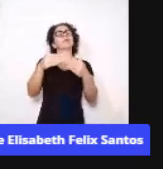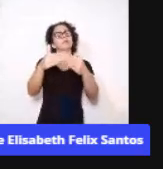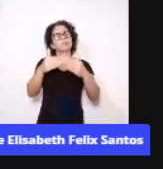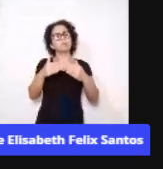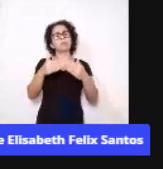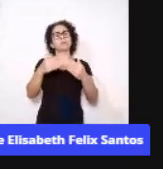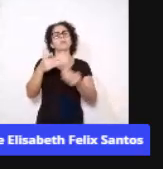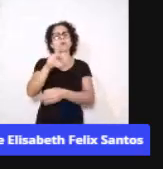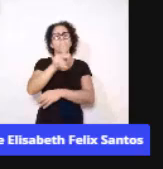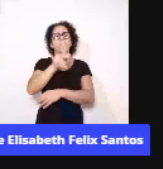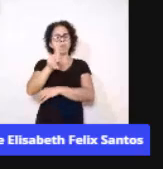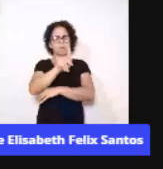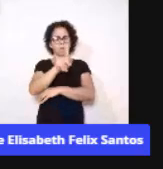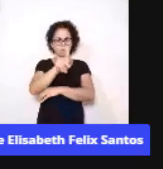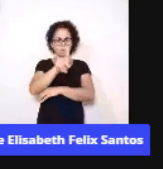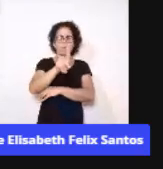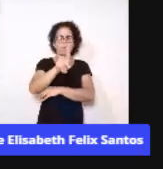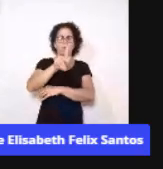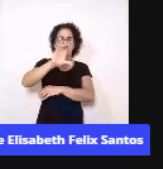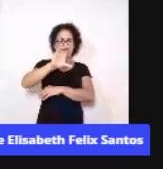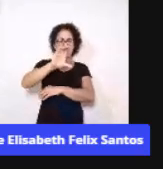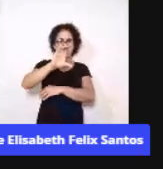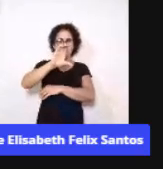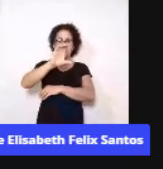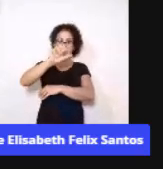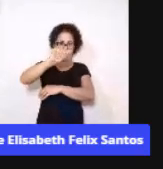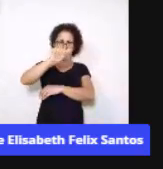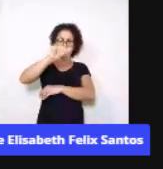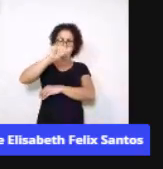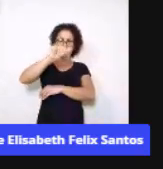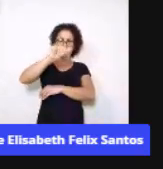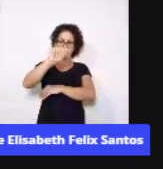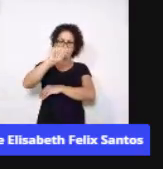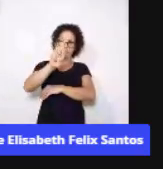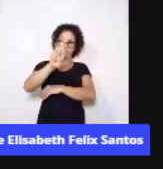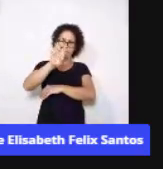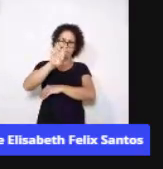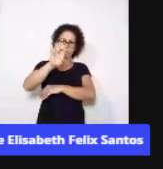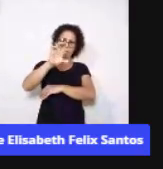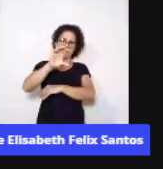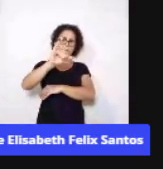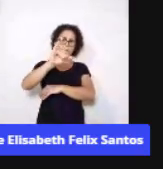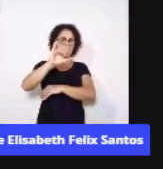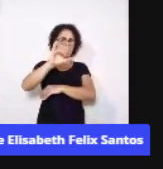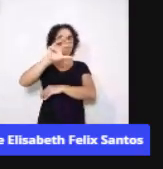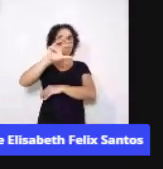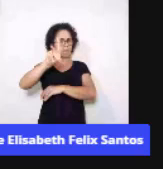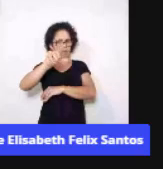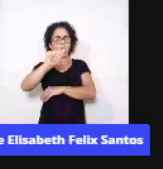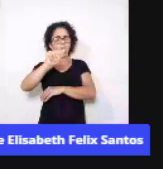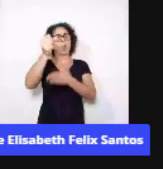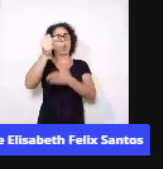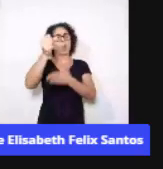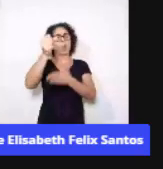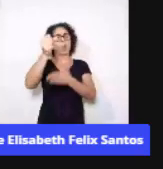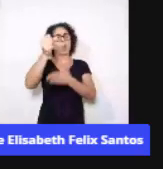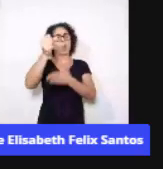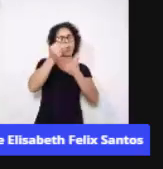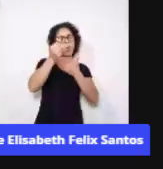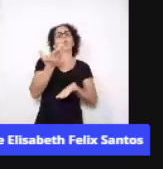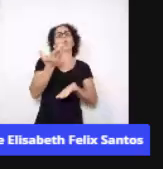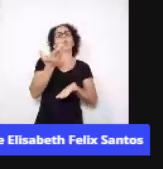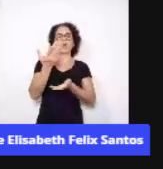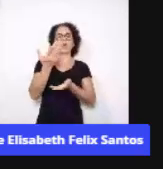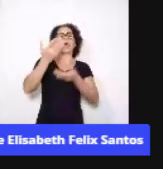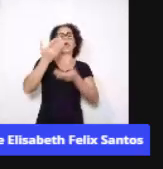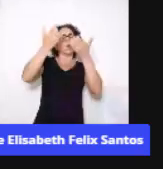que contribuiu conosco em nos orientar um pouquinho e dar um pouco dessa experiência. Eu